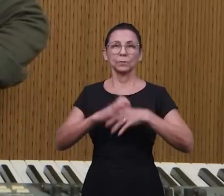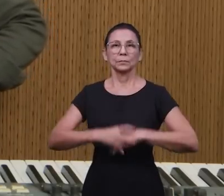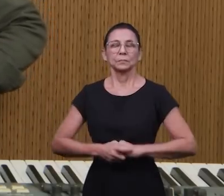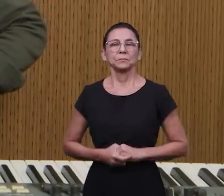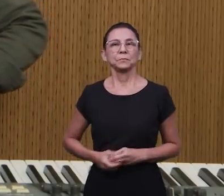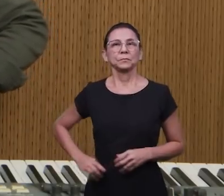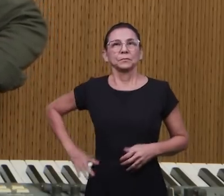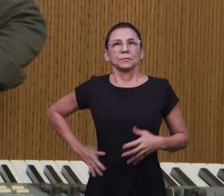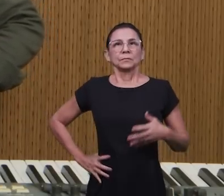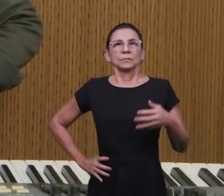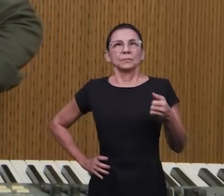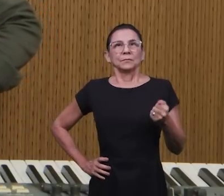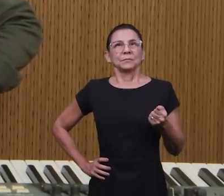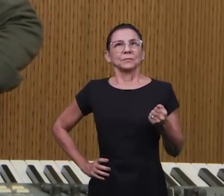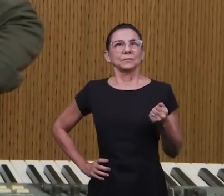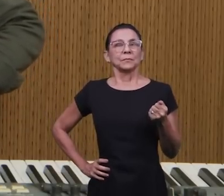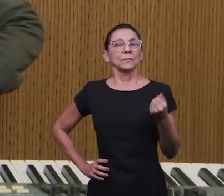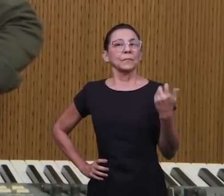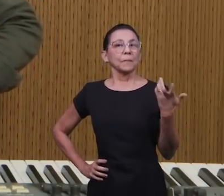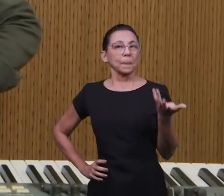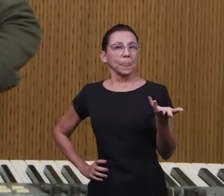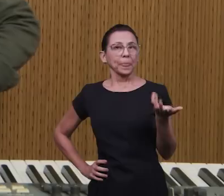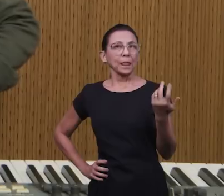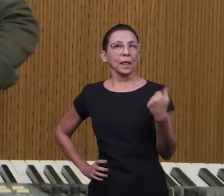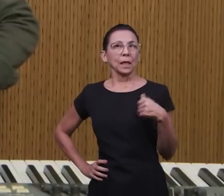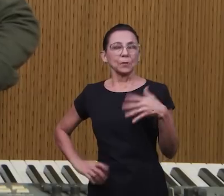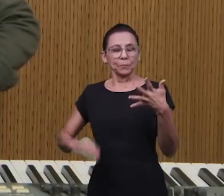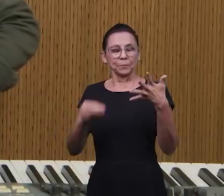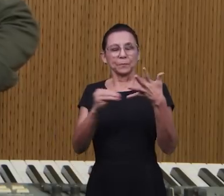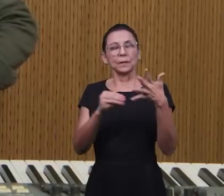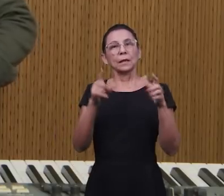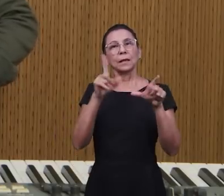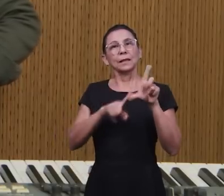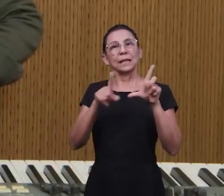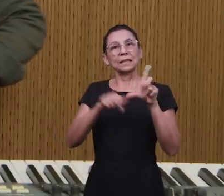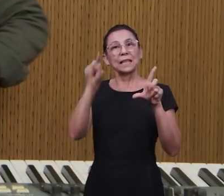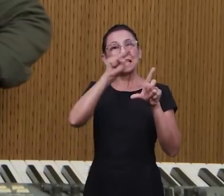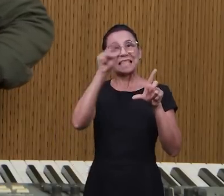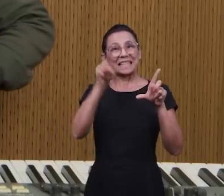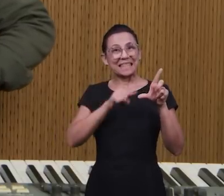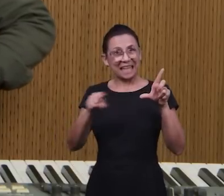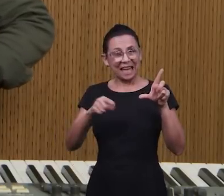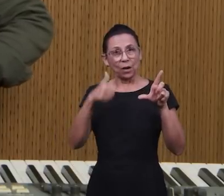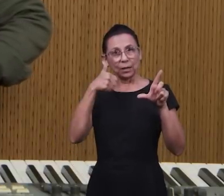Nós vamos fazer com a consoante Z, ok? Z.